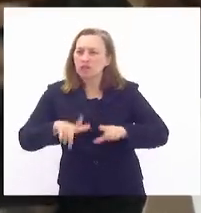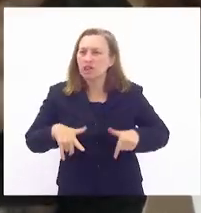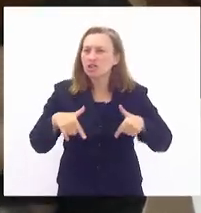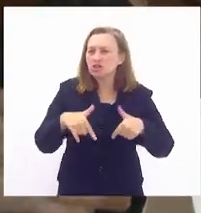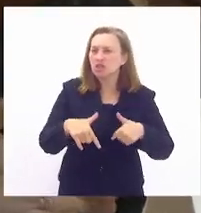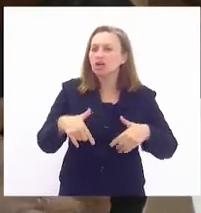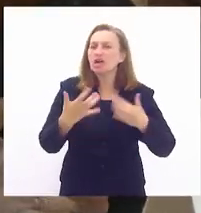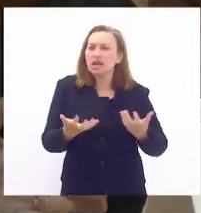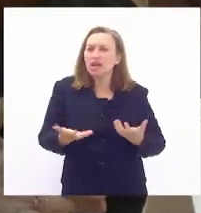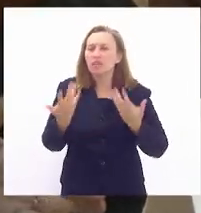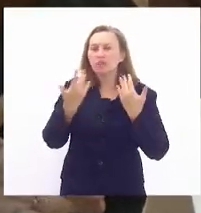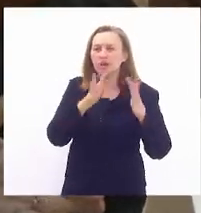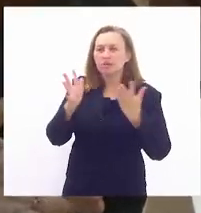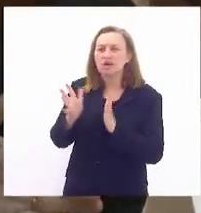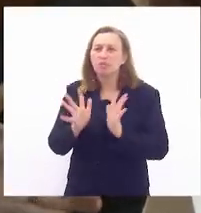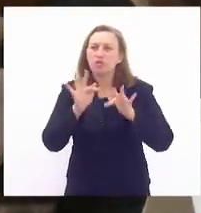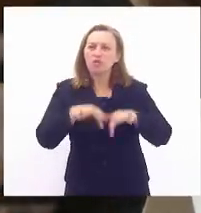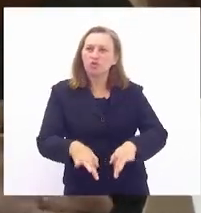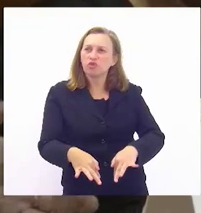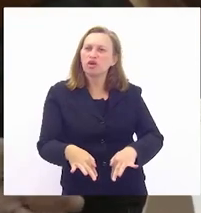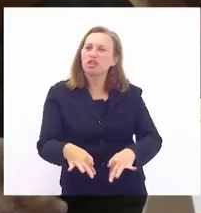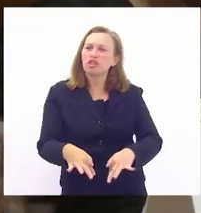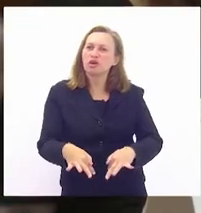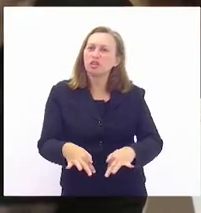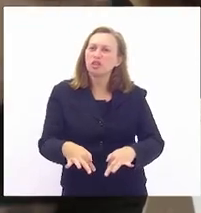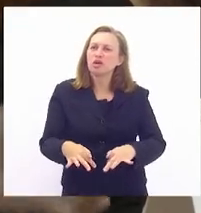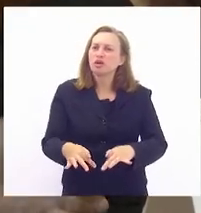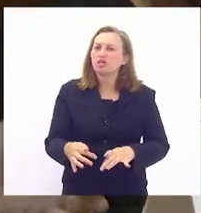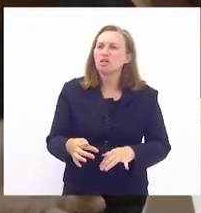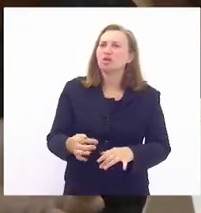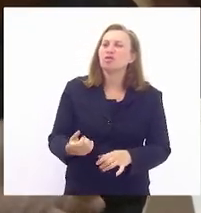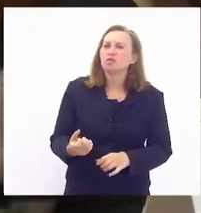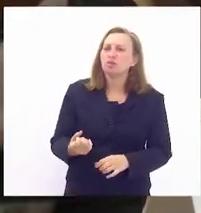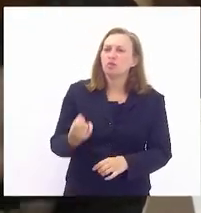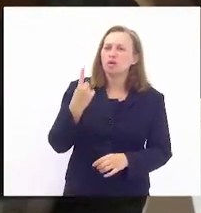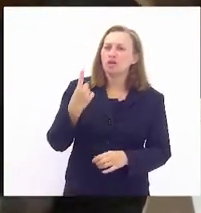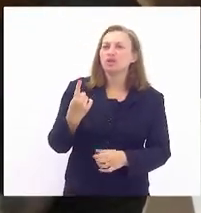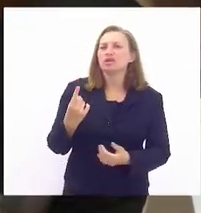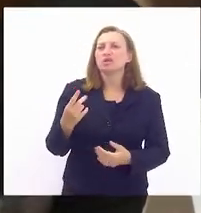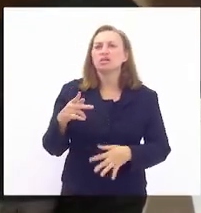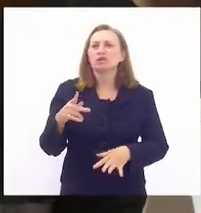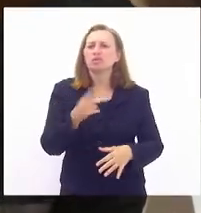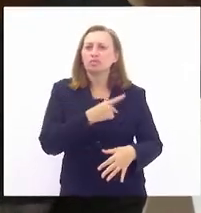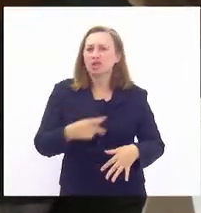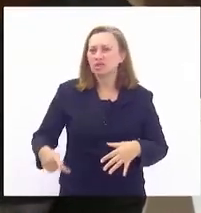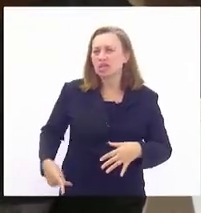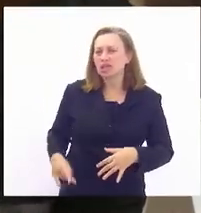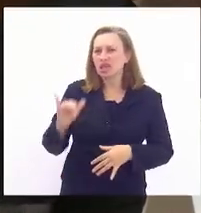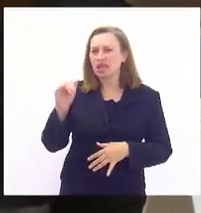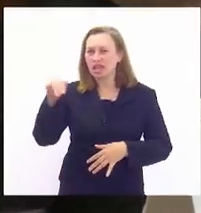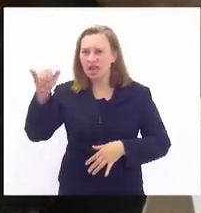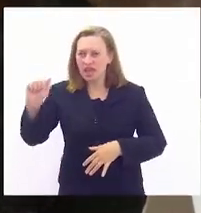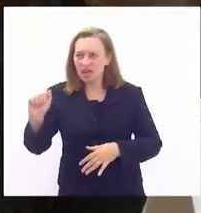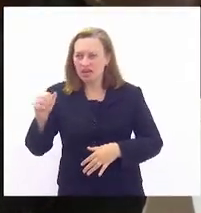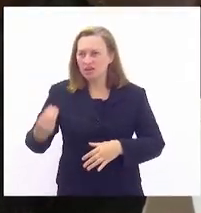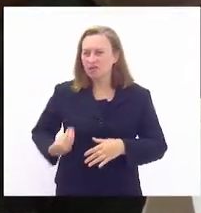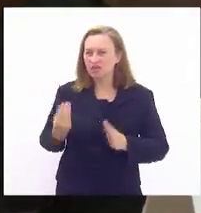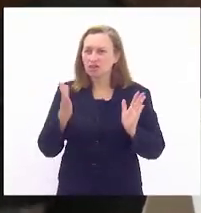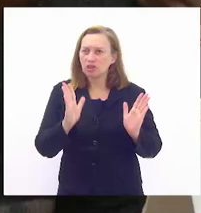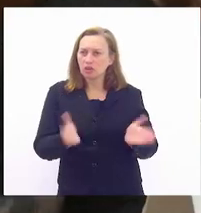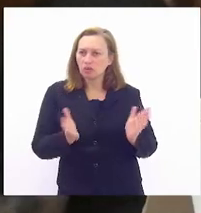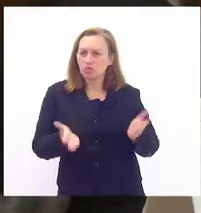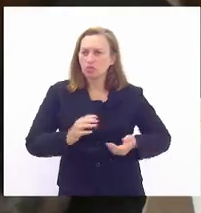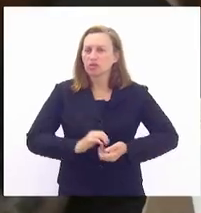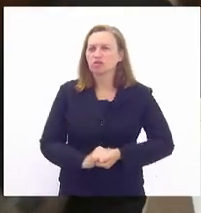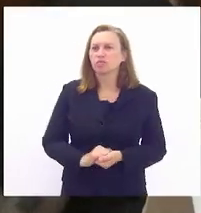Quero cumprimentar, por fim, a Deise Delfino, vice-presidente do INEP, já esteve na nossa última audiência pública, se faz presente aqui hoje. Eu quero trazer uma